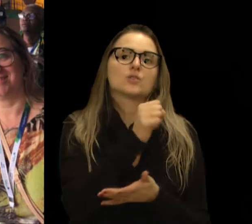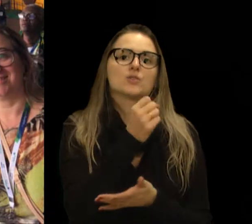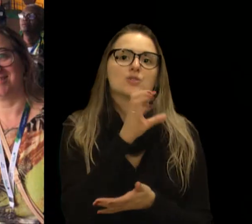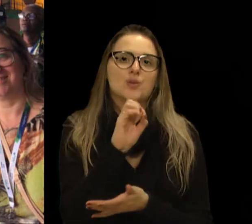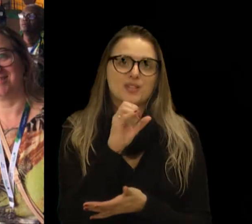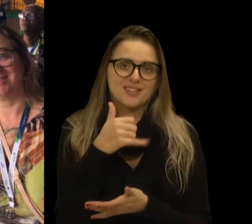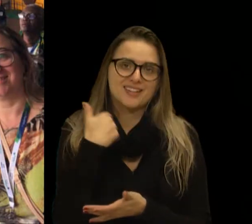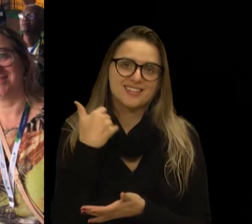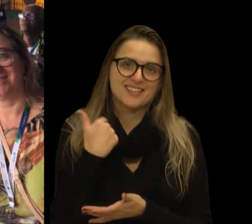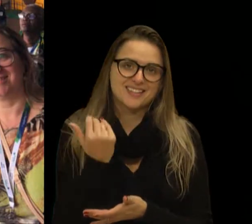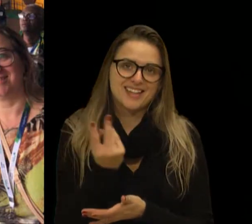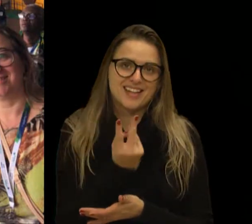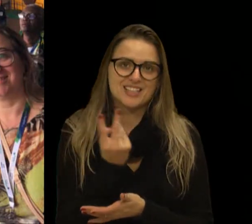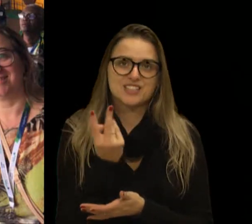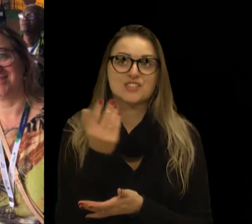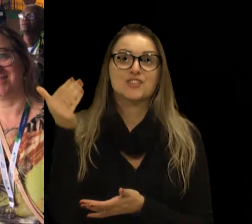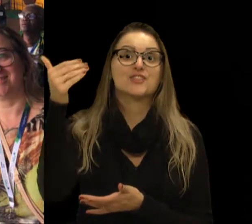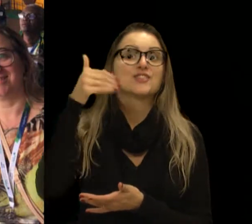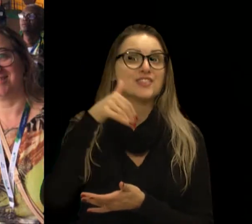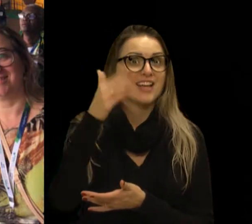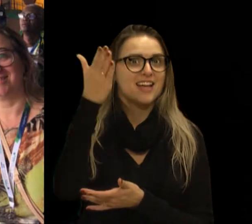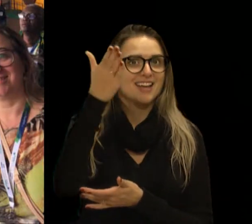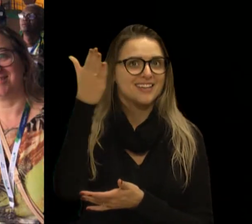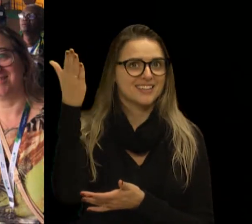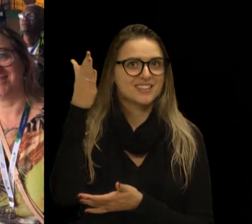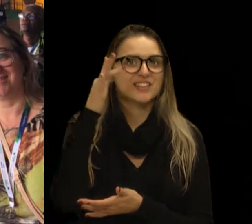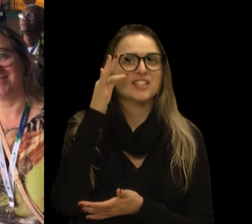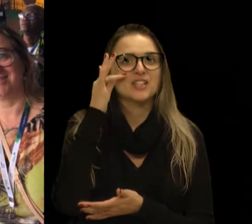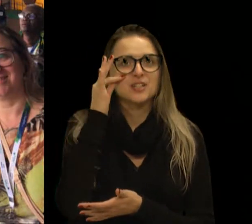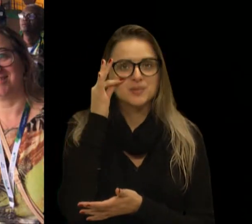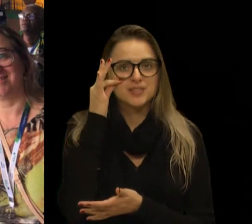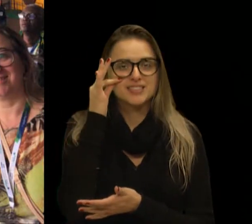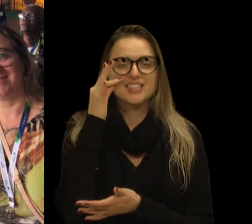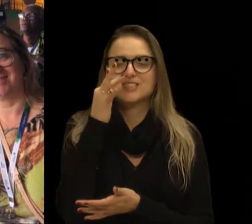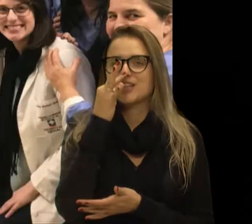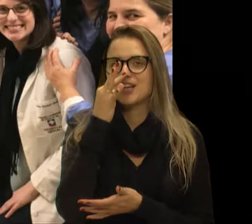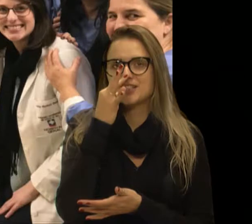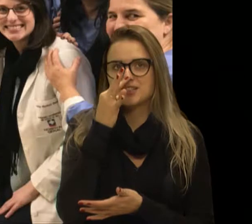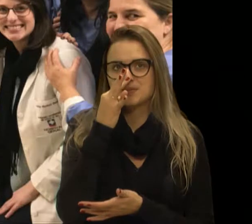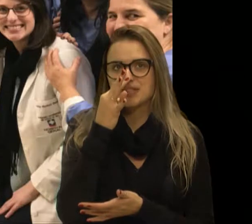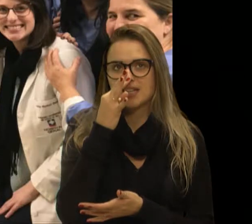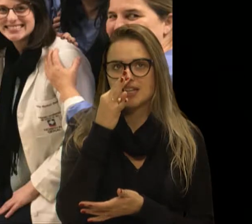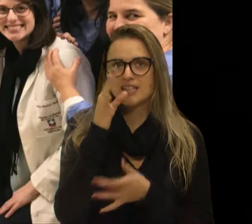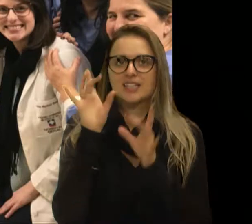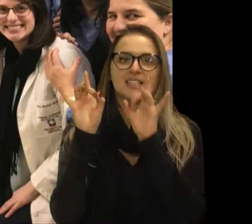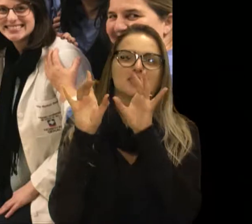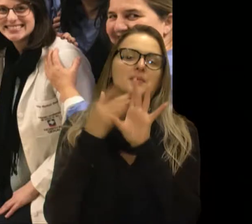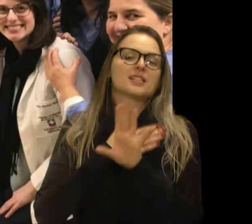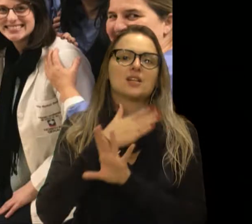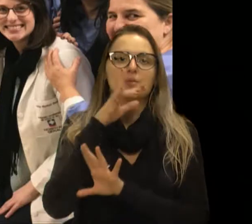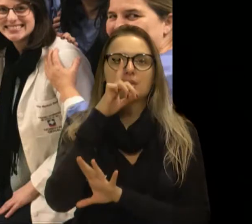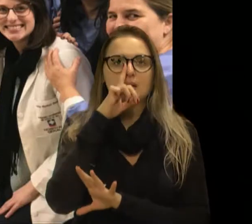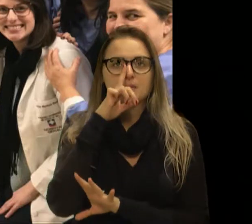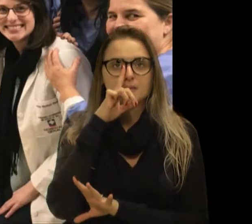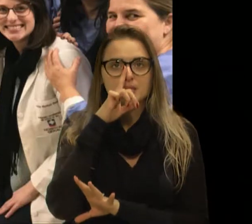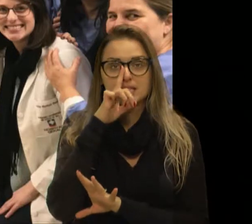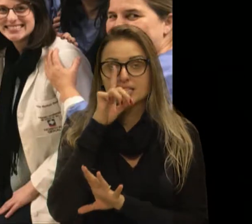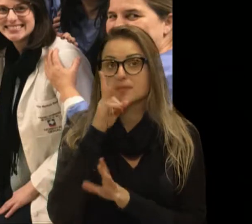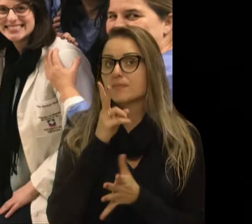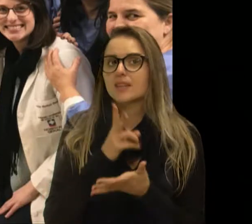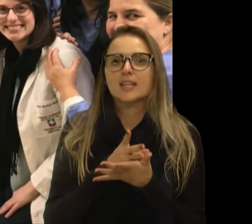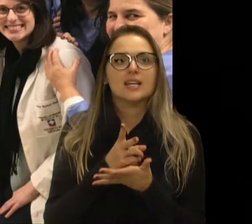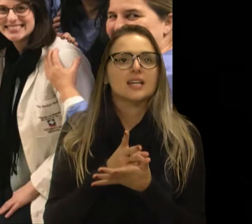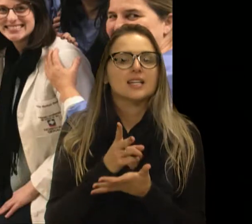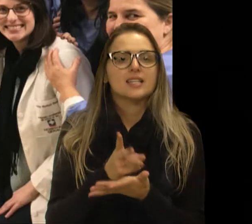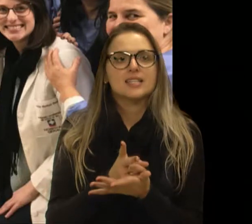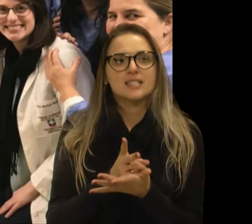anos, vieram aqui me agraciar, em especial a minha mãe, que sempre foi